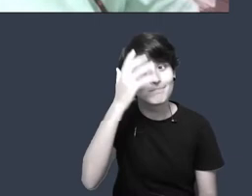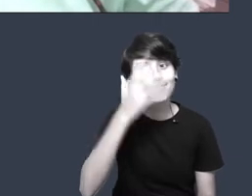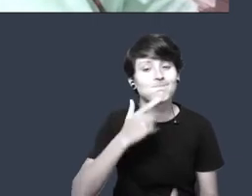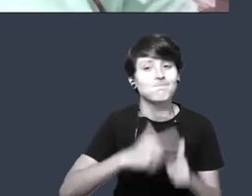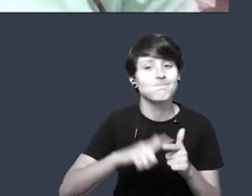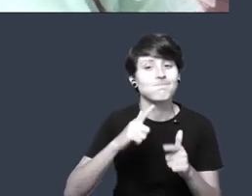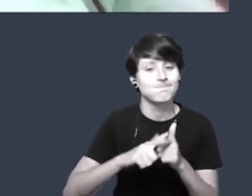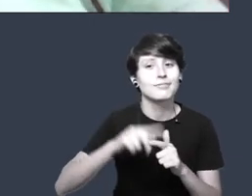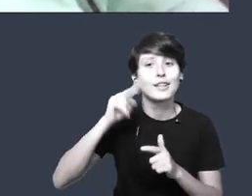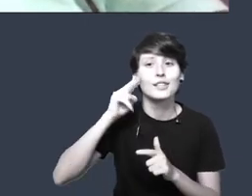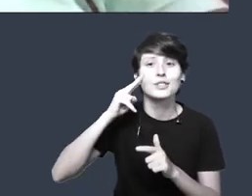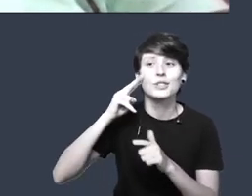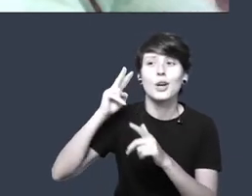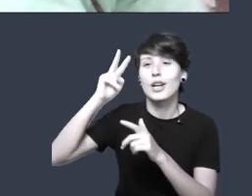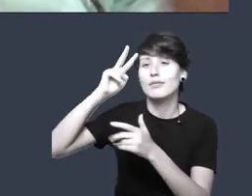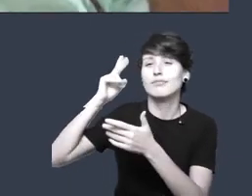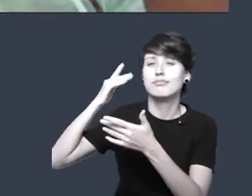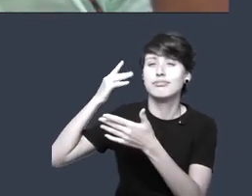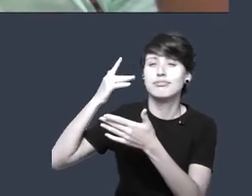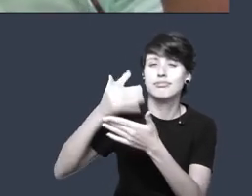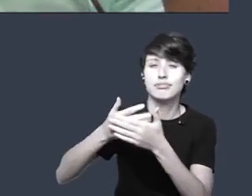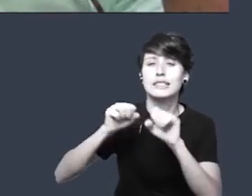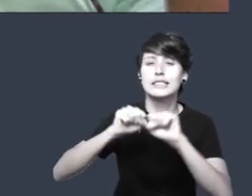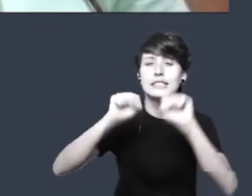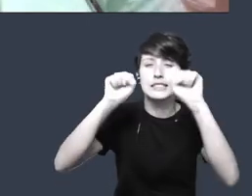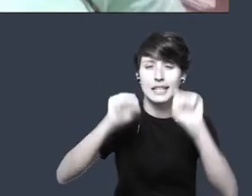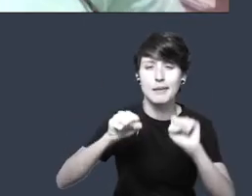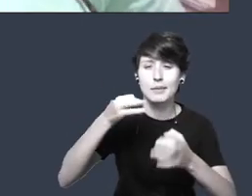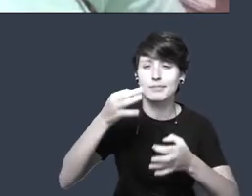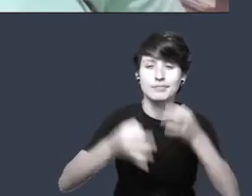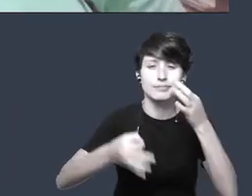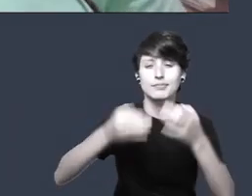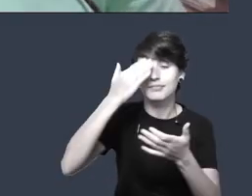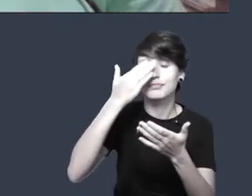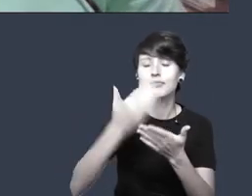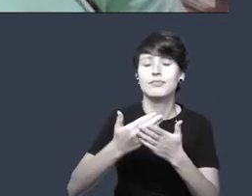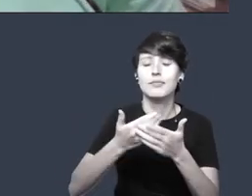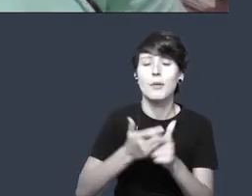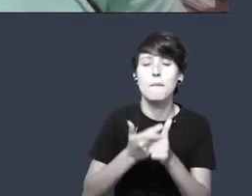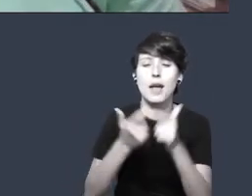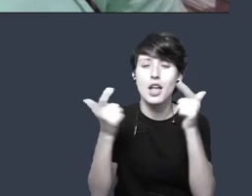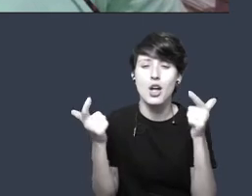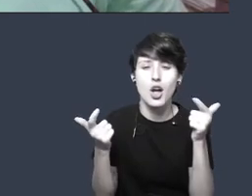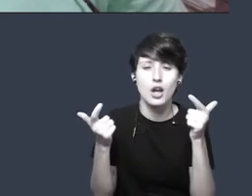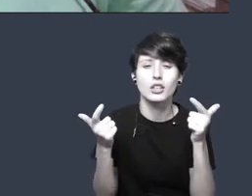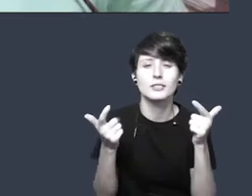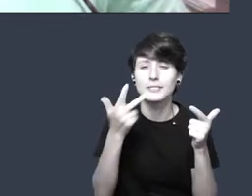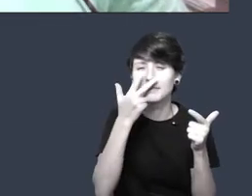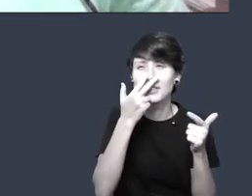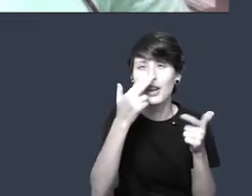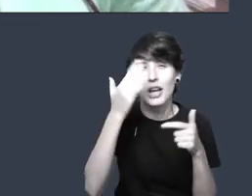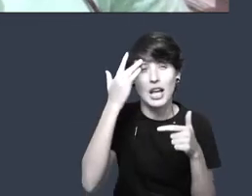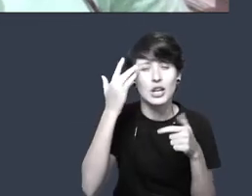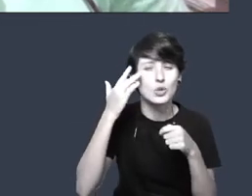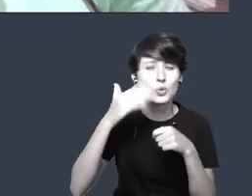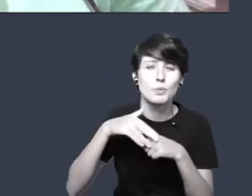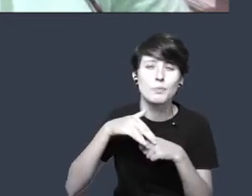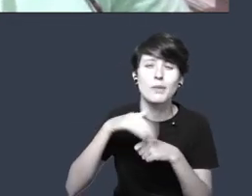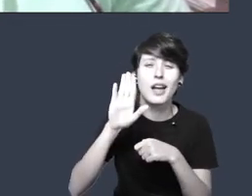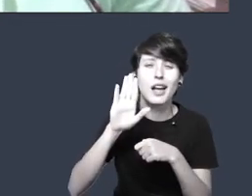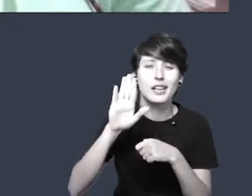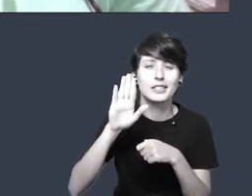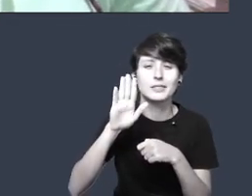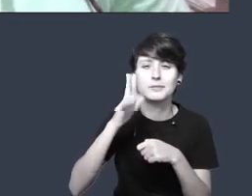da história do sistema judiciário que teve, foi o primeiro, acho que foi um dos maiores, o caso que foi mais